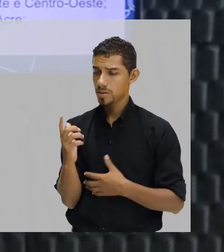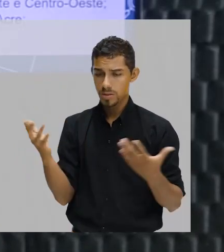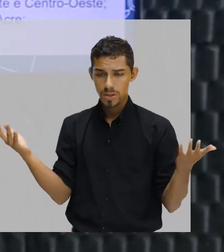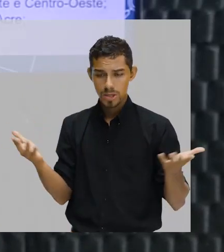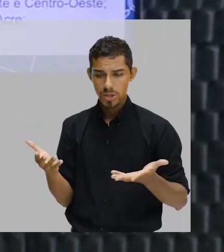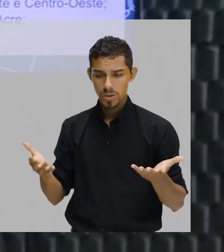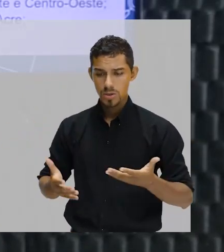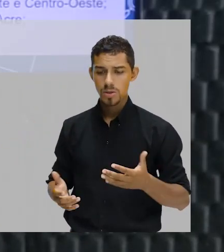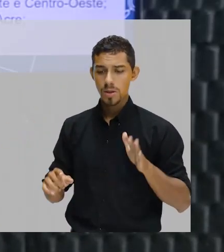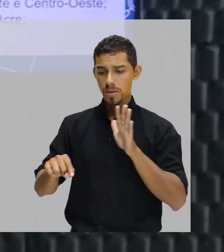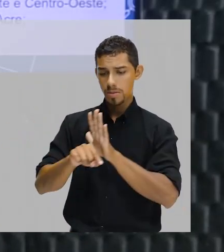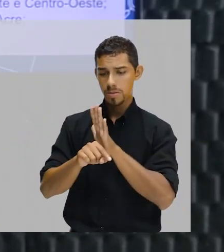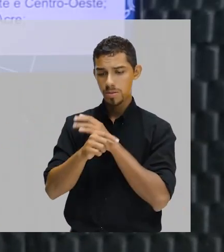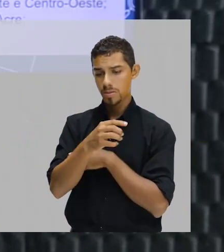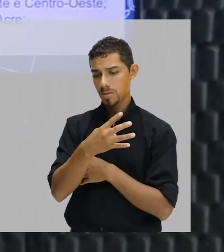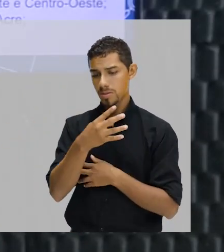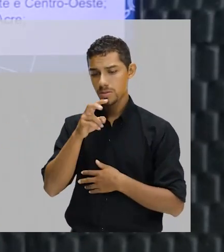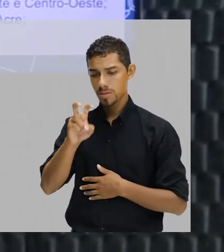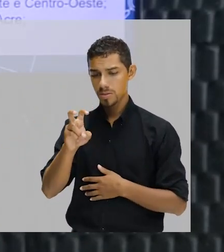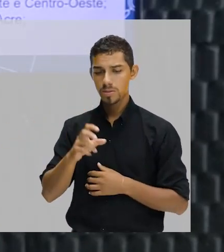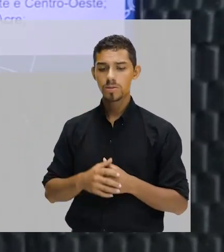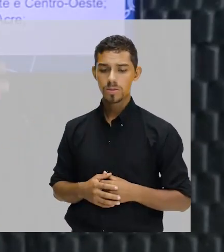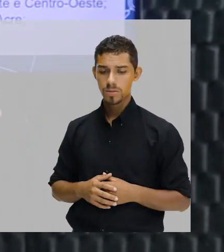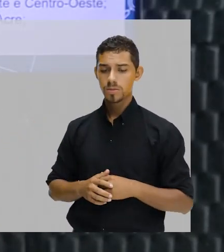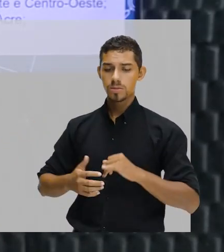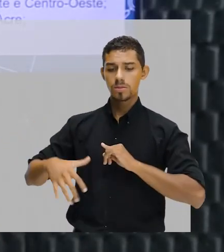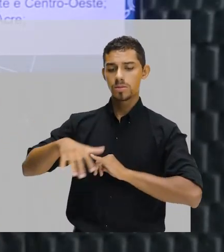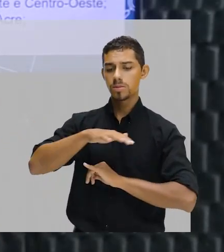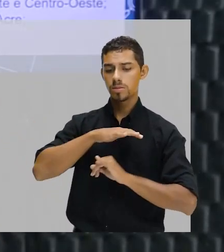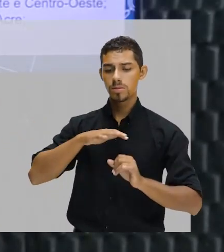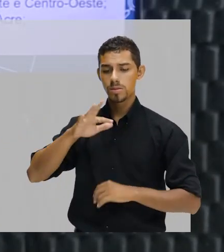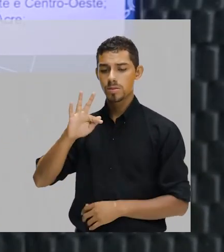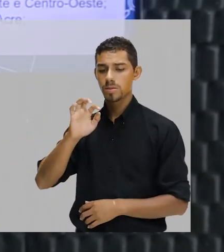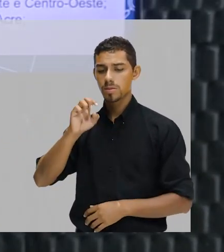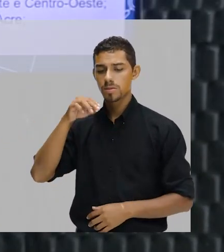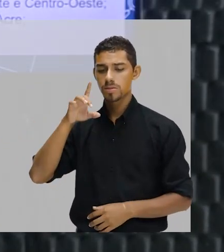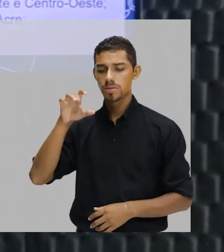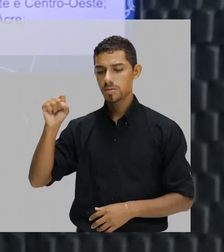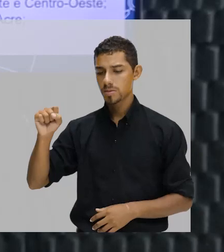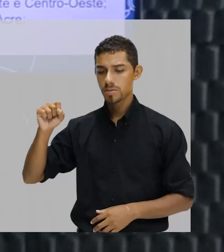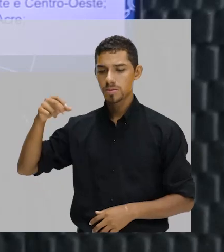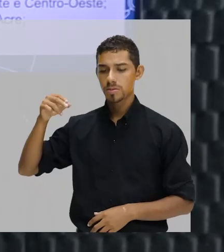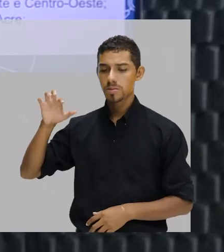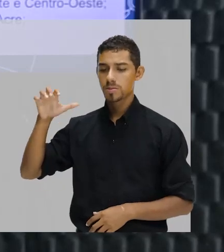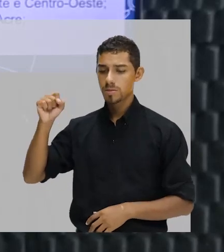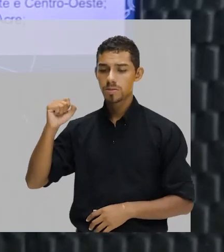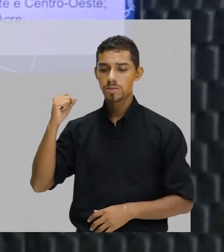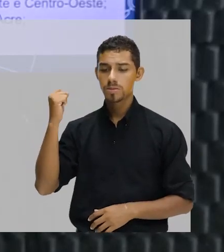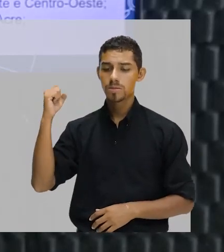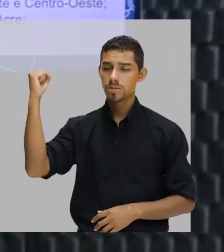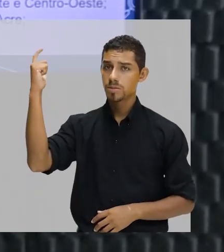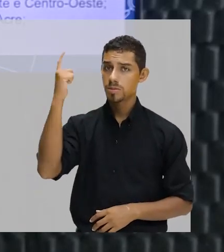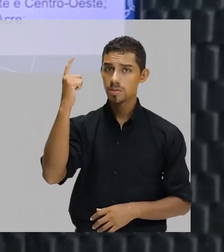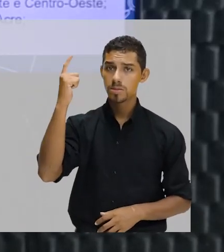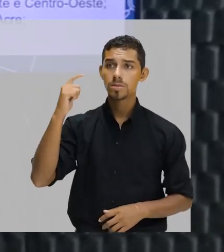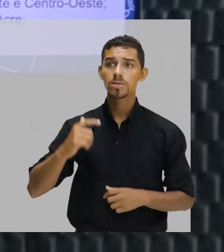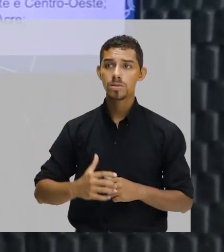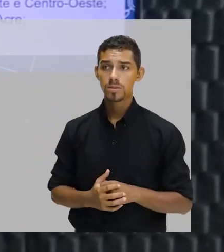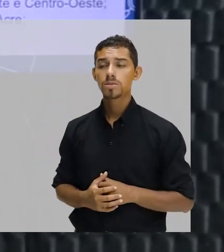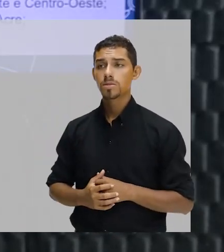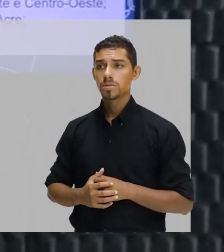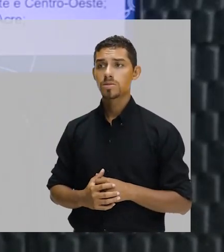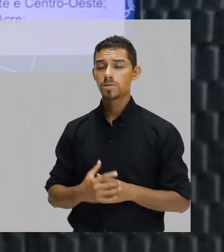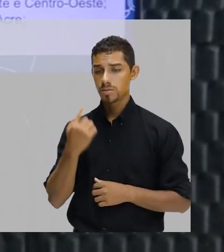nós. Nas ilhas oceânicas, por exemplo, em Fernando de Noronha, eles estão uma hora à frente, porque o Sol já está passando por lá, né? Então,